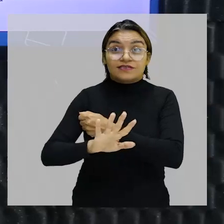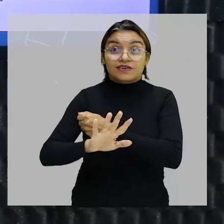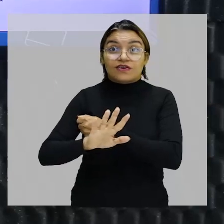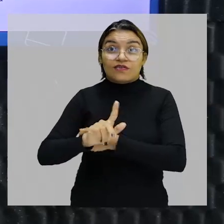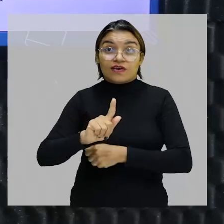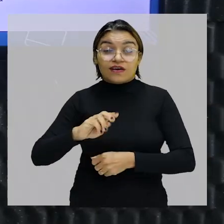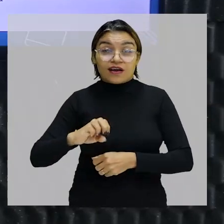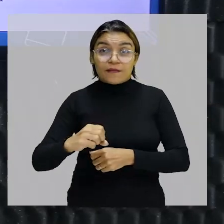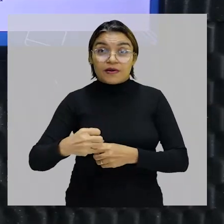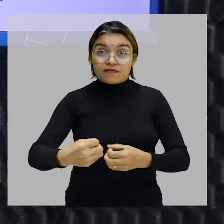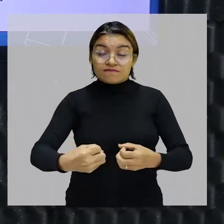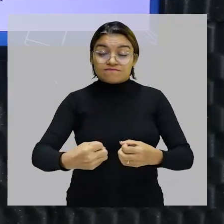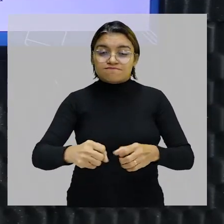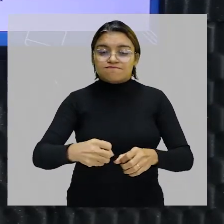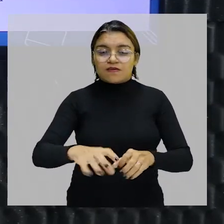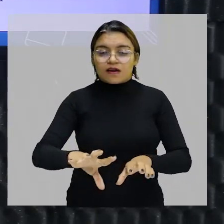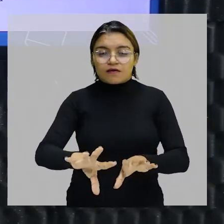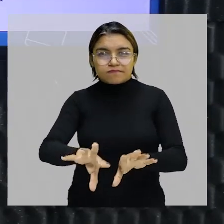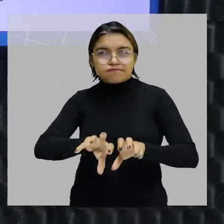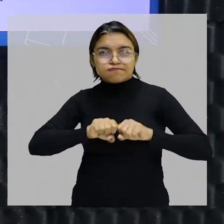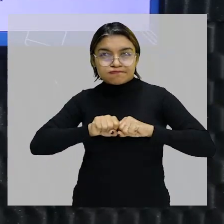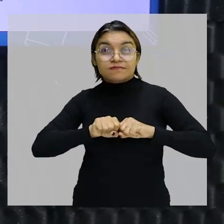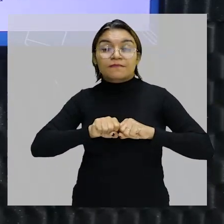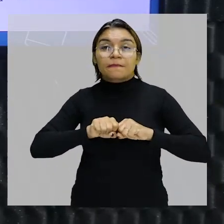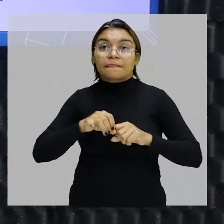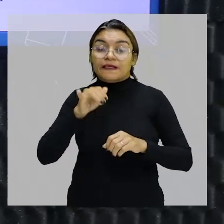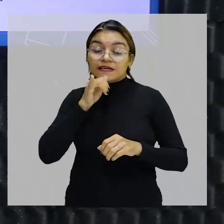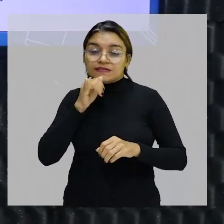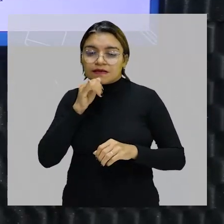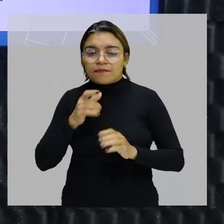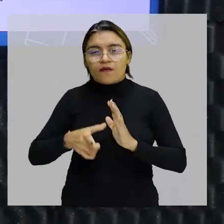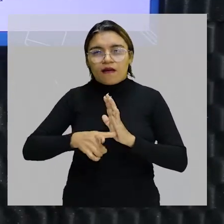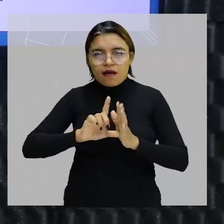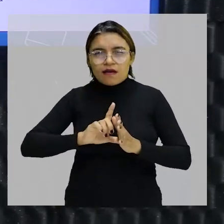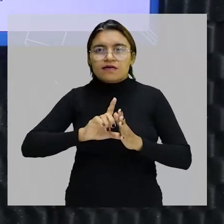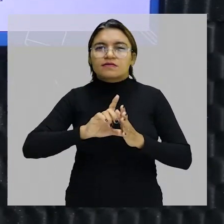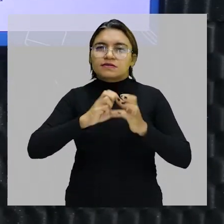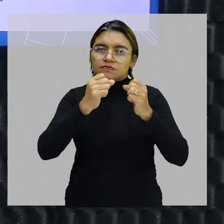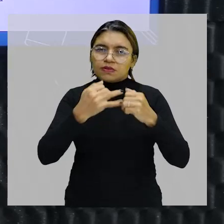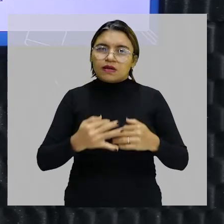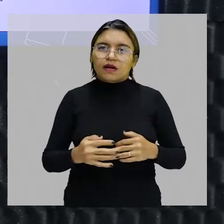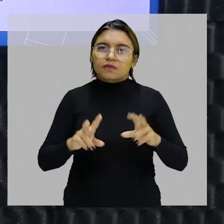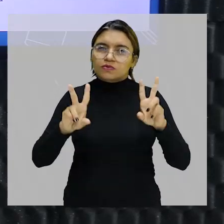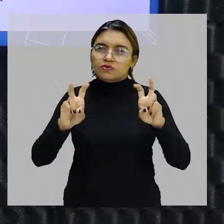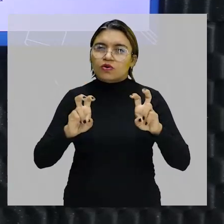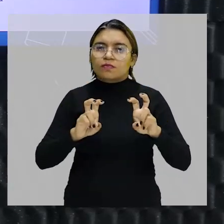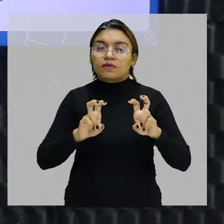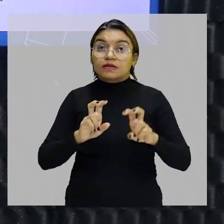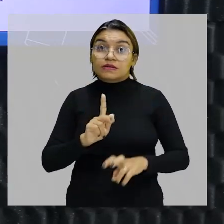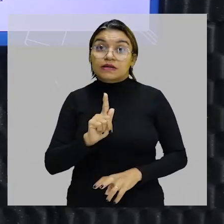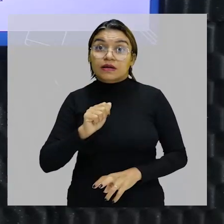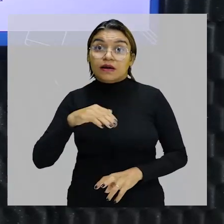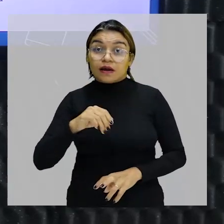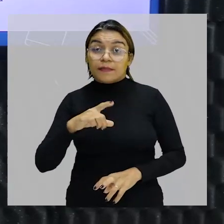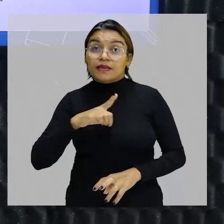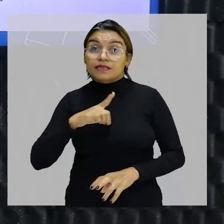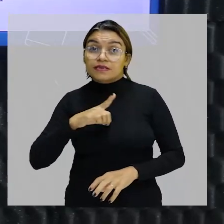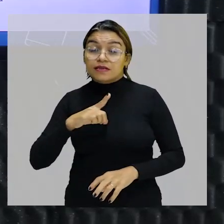gama. E ainda há pouco nós comentamos sobre esse tipo de radiação, que apresenta um alto poder